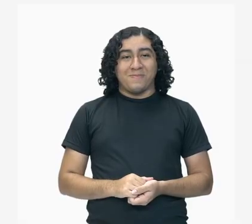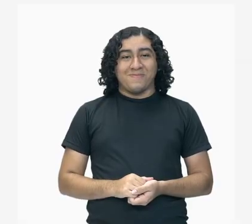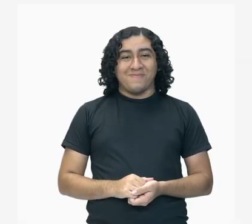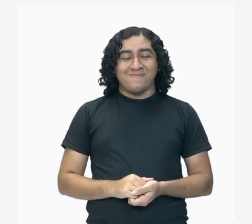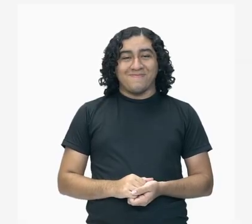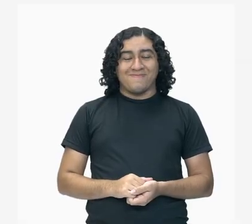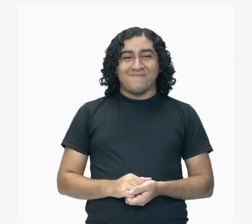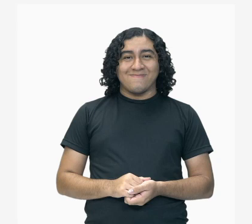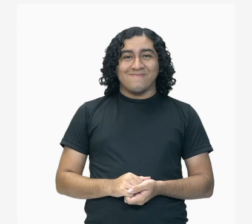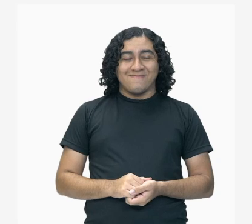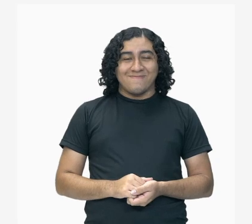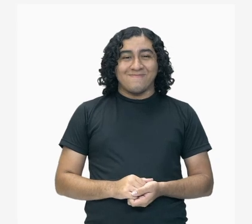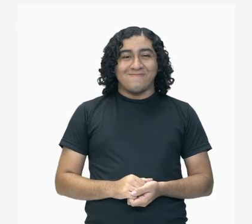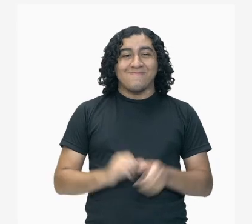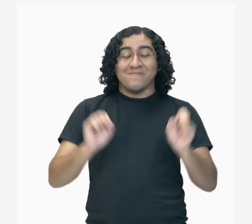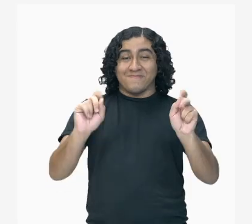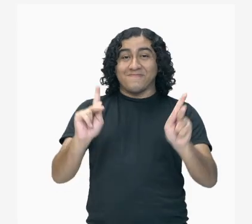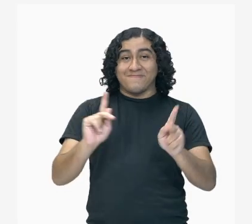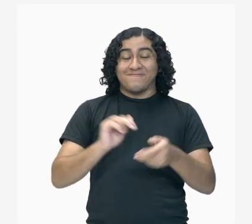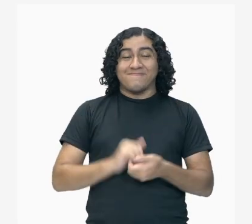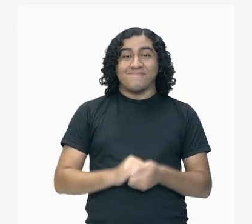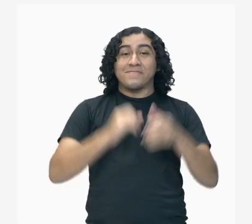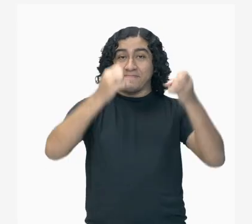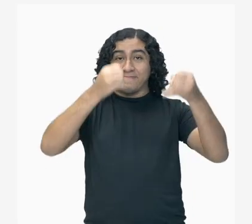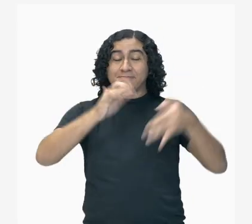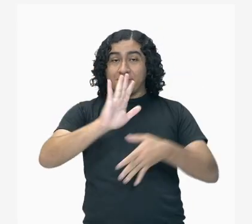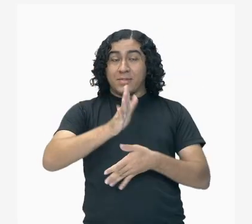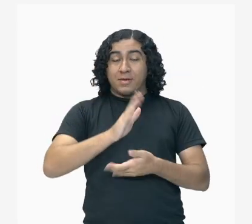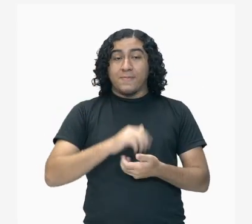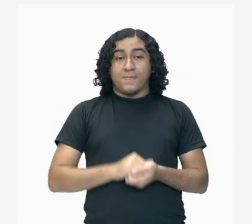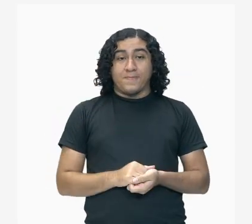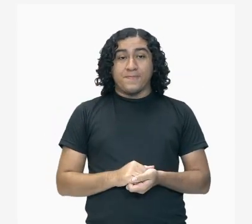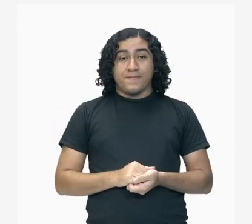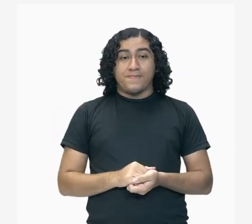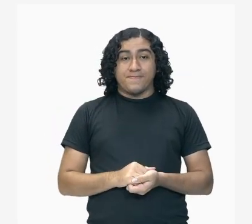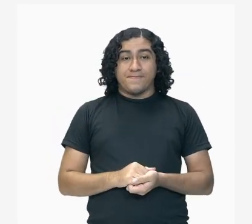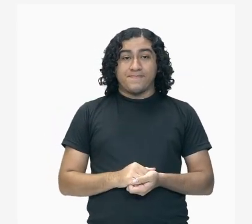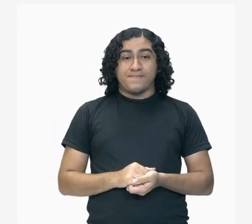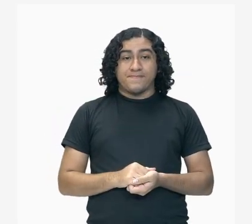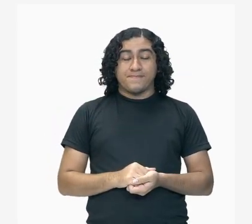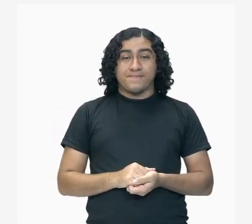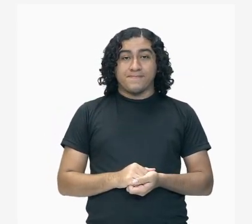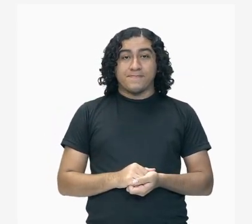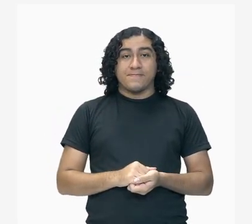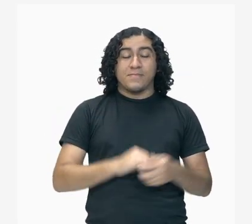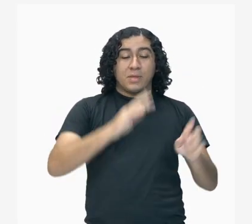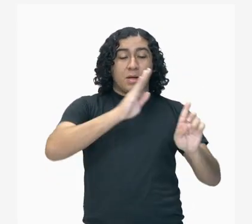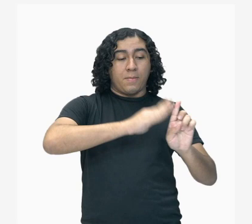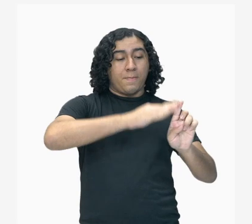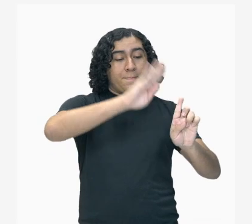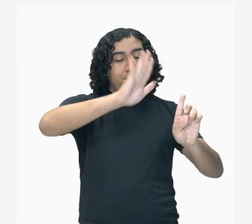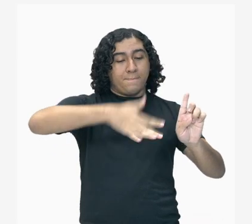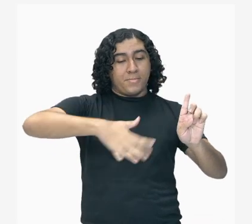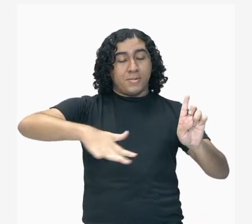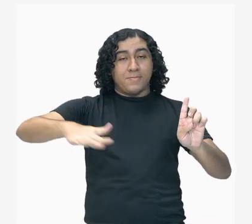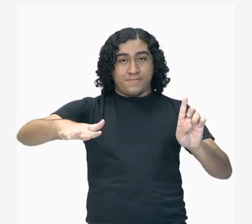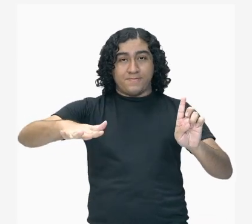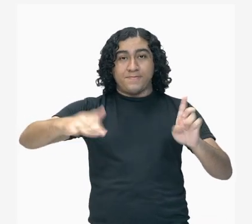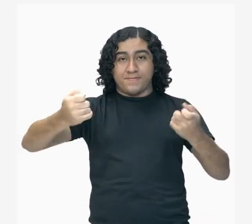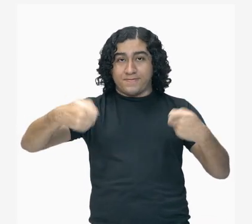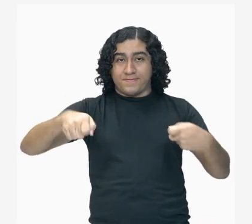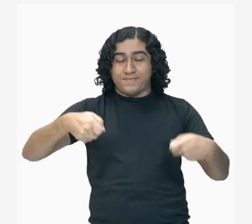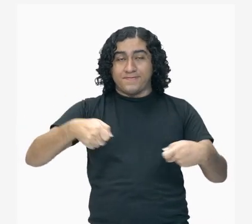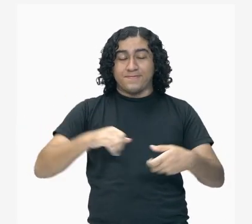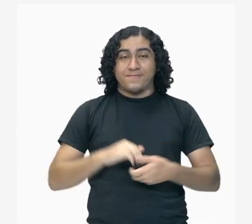bem bem como eu já disse aí as ondas mecânicas precisam de um meio material para se propagar né E caso